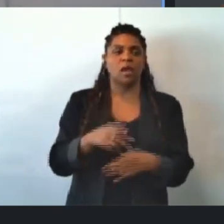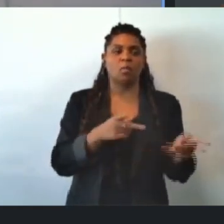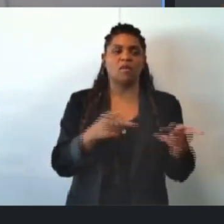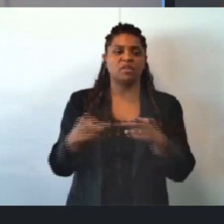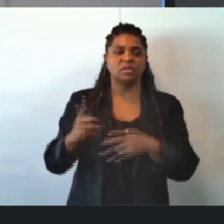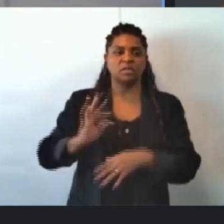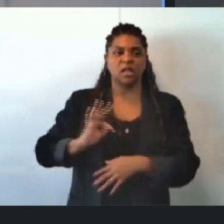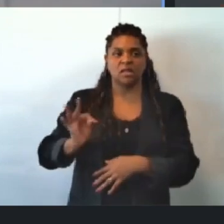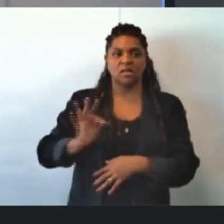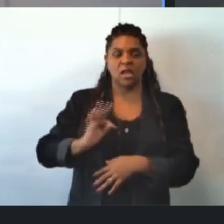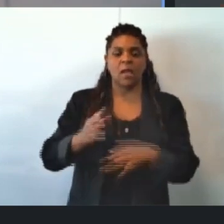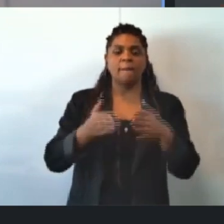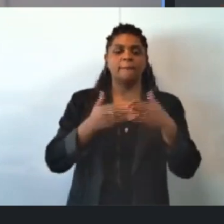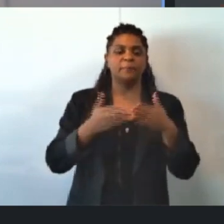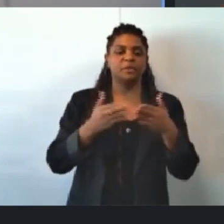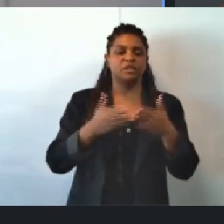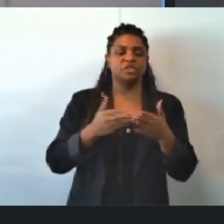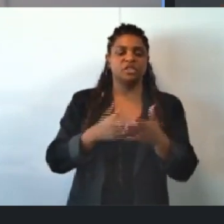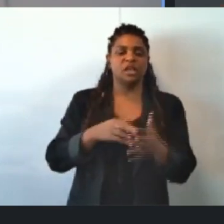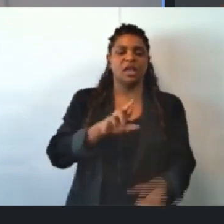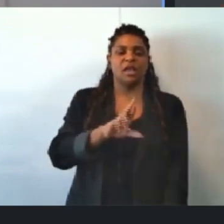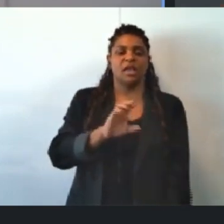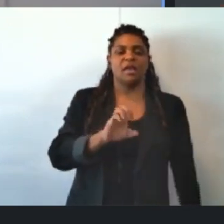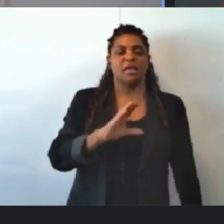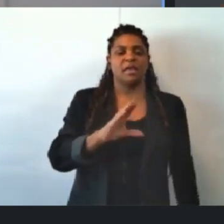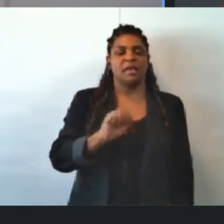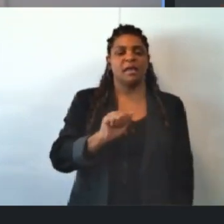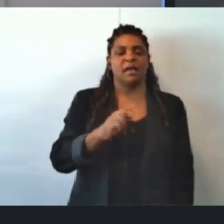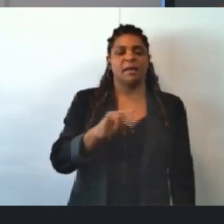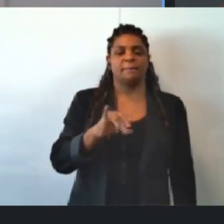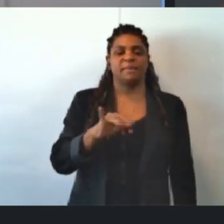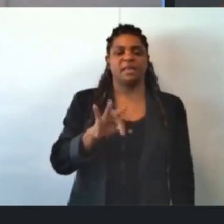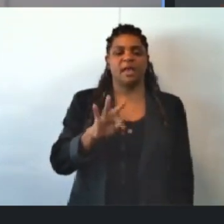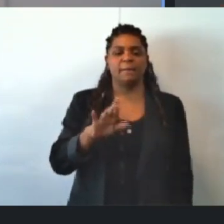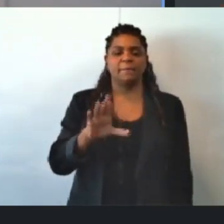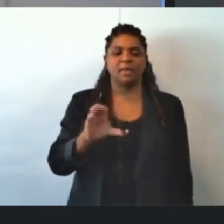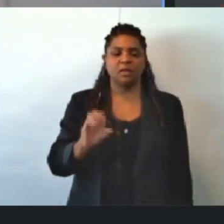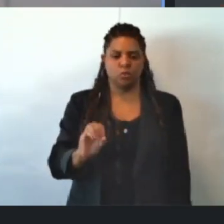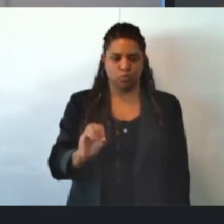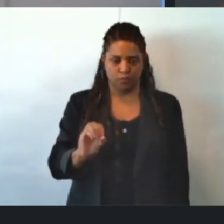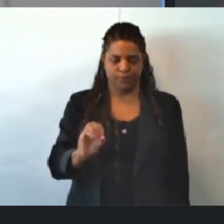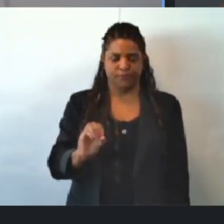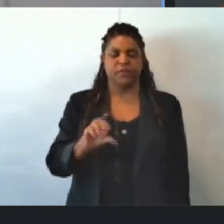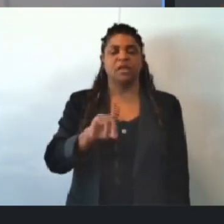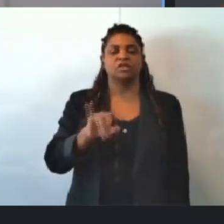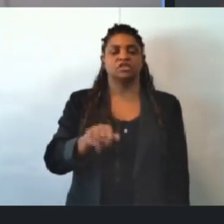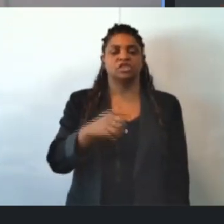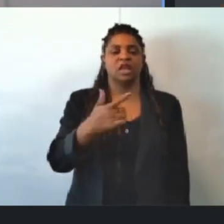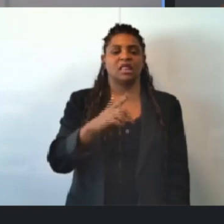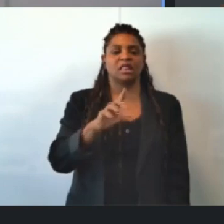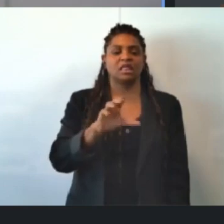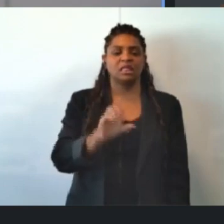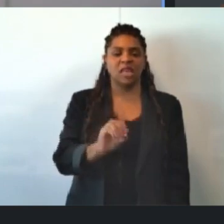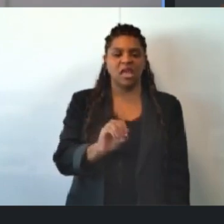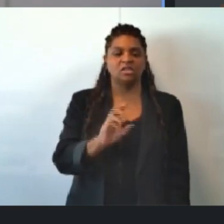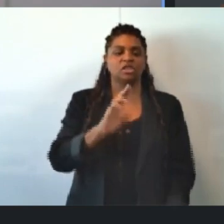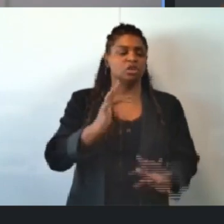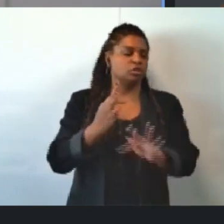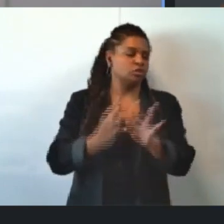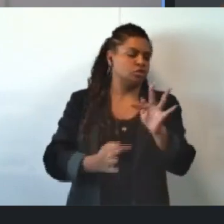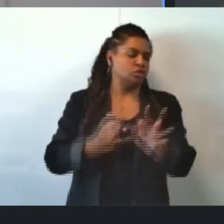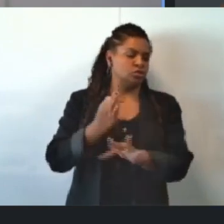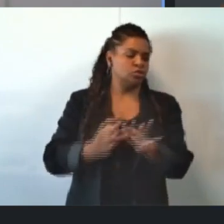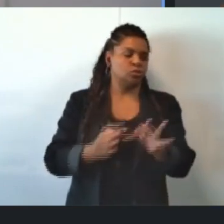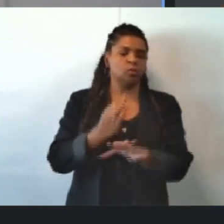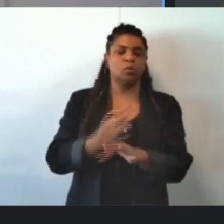recapeamento asfáltico em toda extensão na rua Águia, no bairro Miramar, dia 10 de julho de 2024, às 9 da manhã. O local de encontro